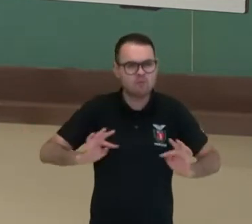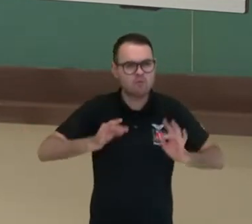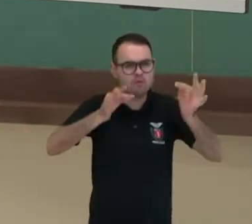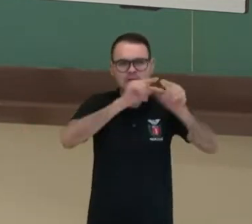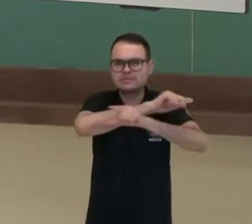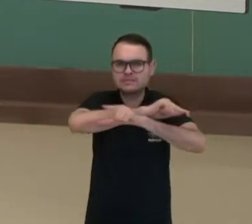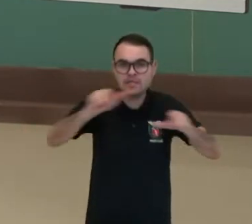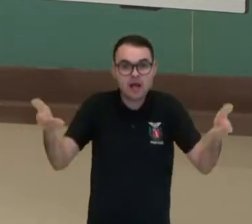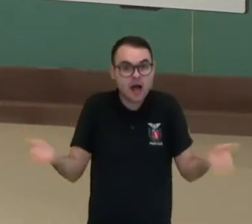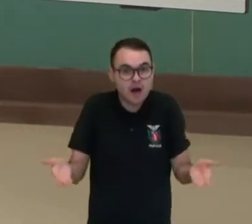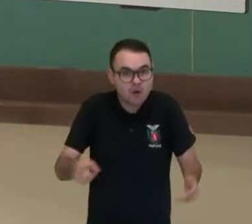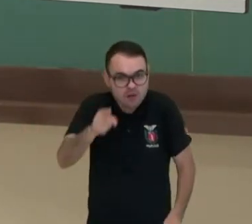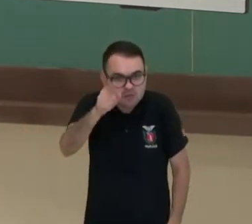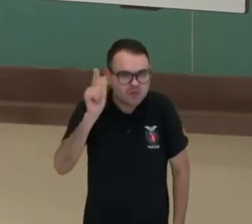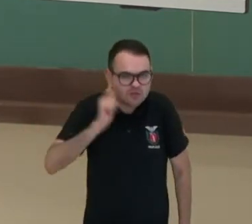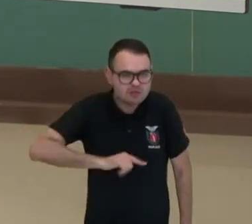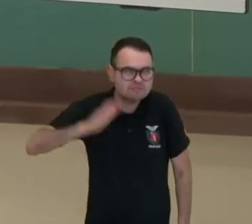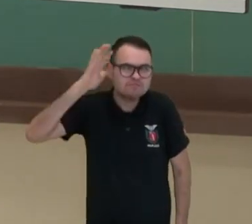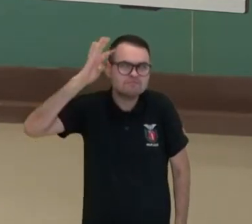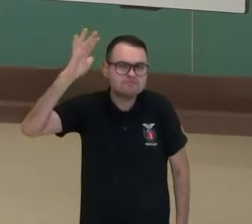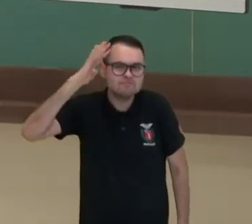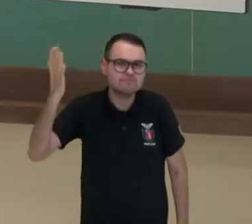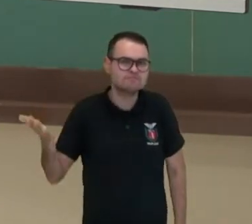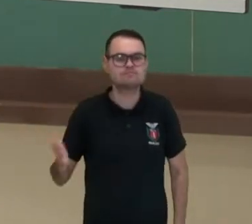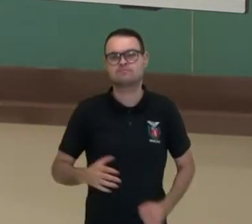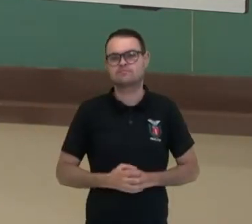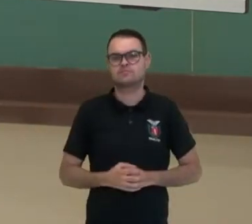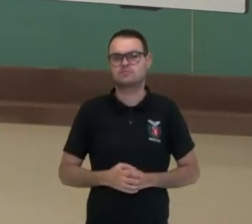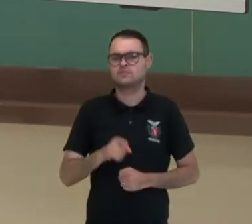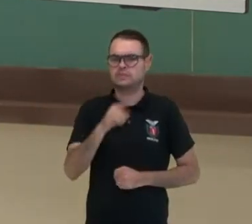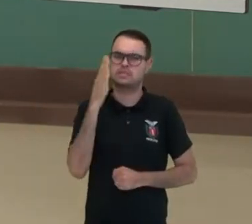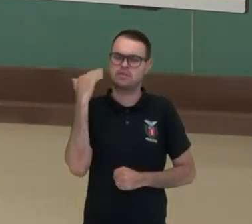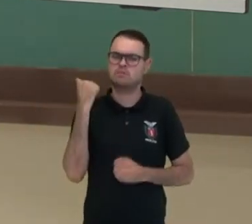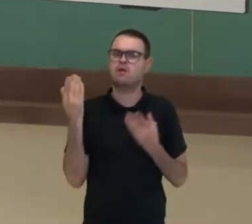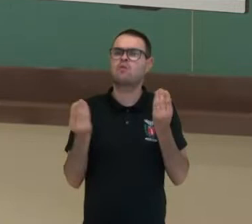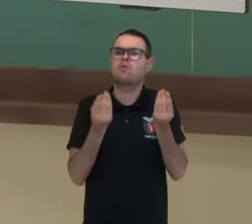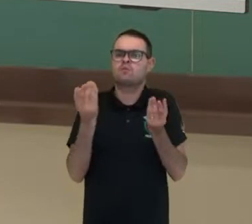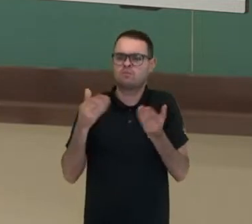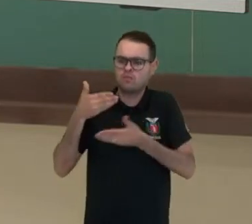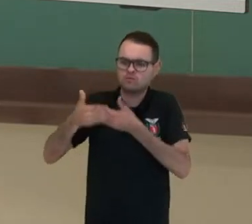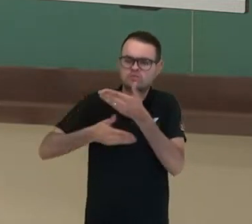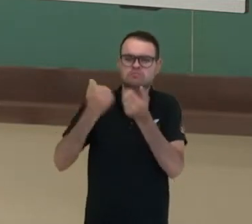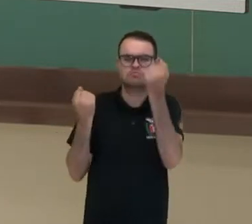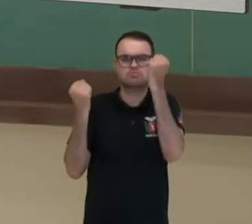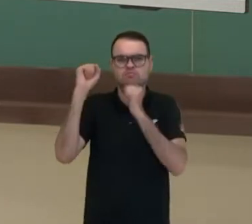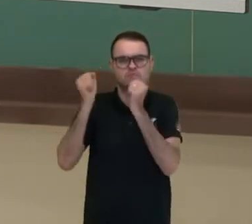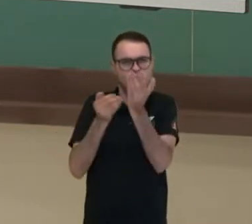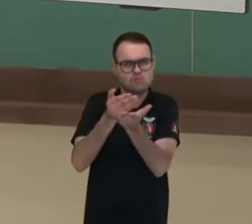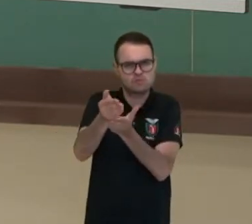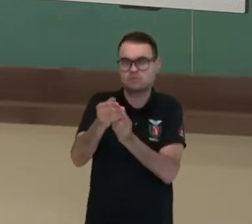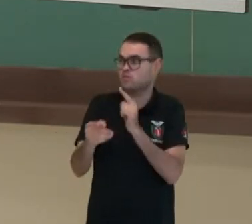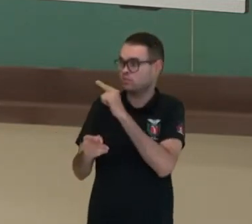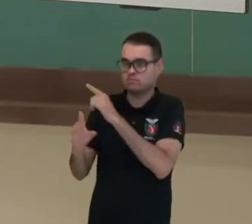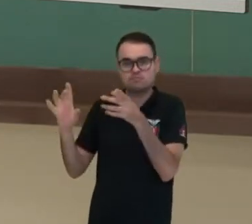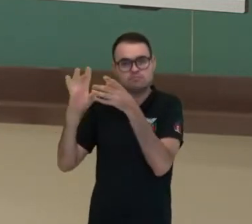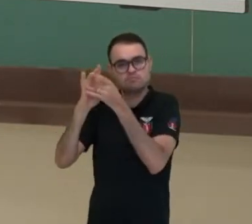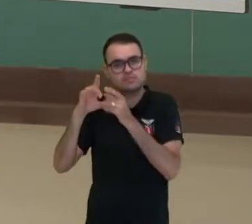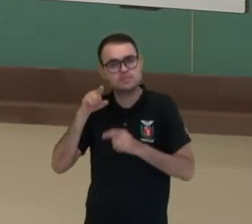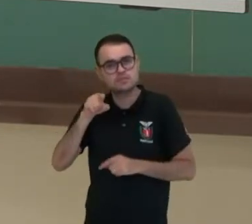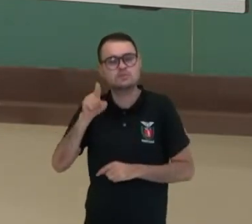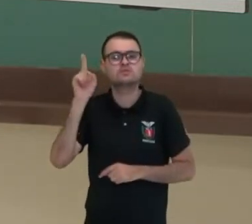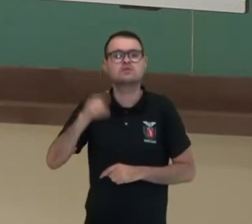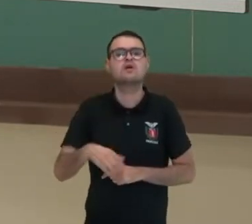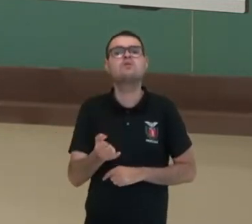vive agora, nesse momento? Você sabe quando o processo de industrialização começou? Isso aqui diz respeito justamente